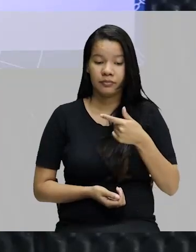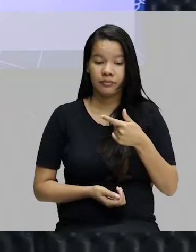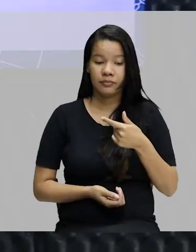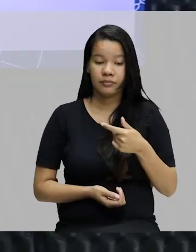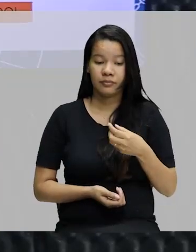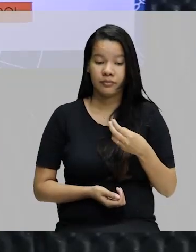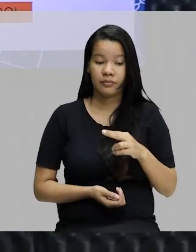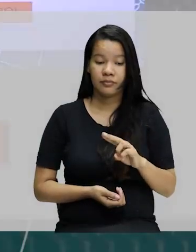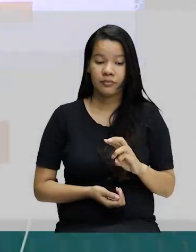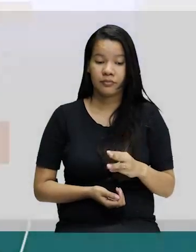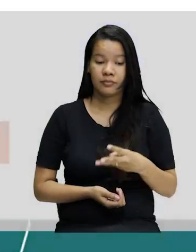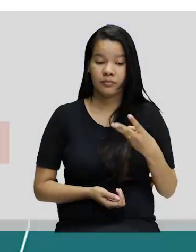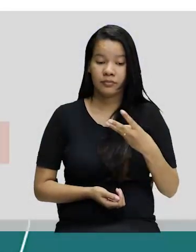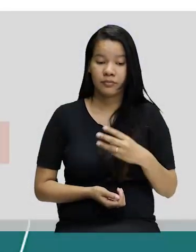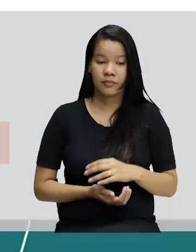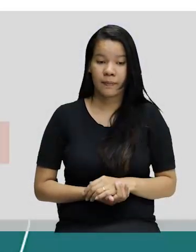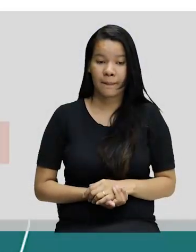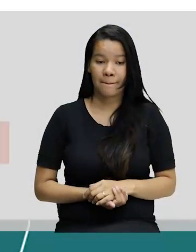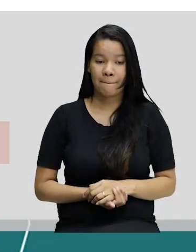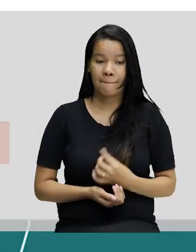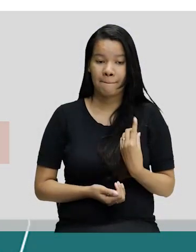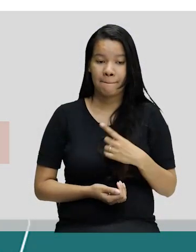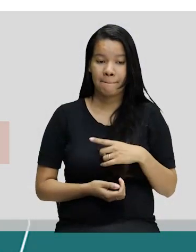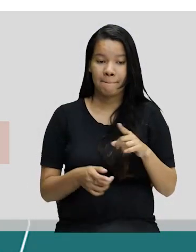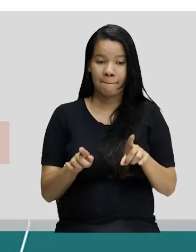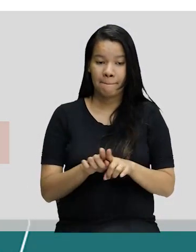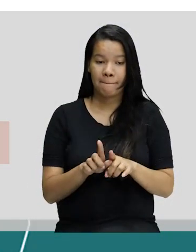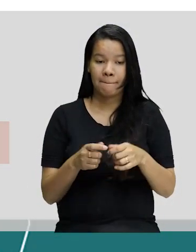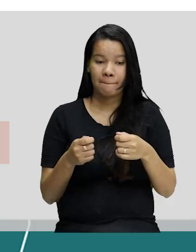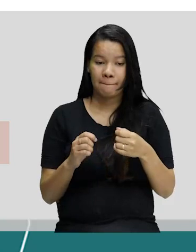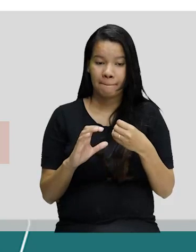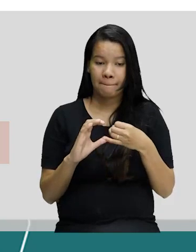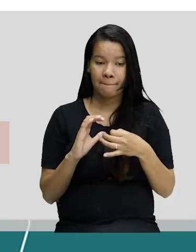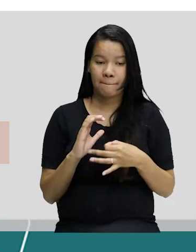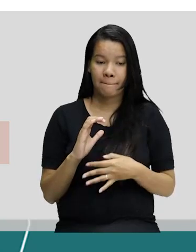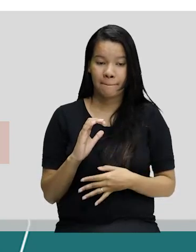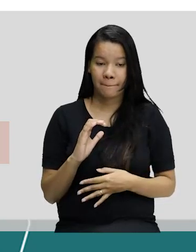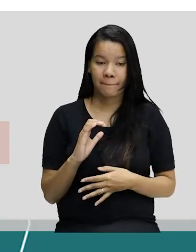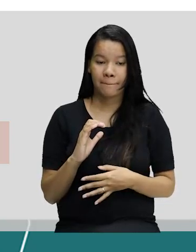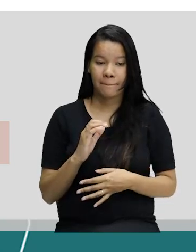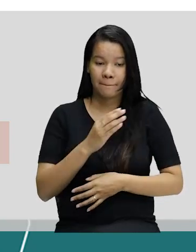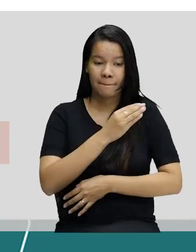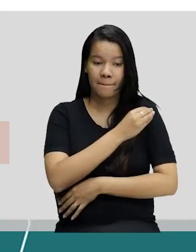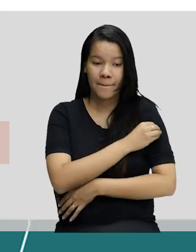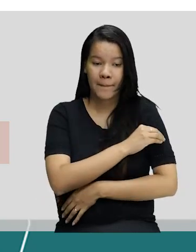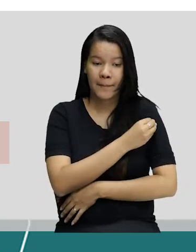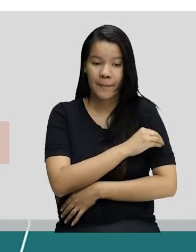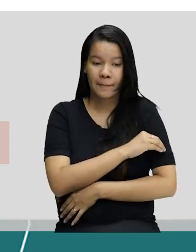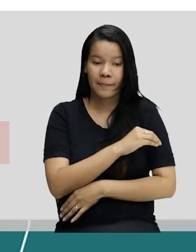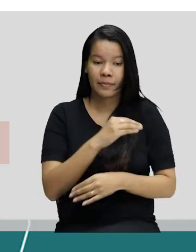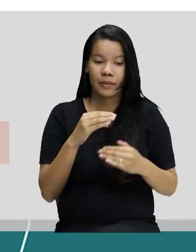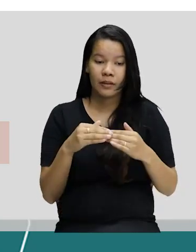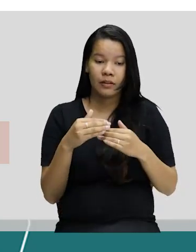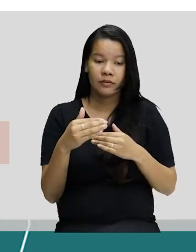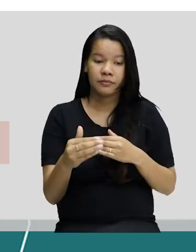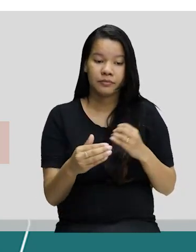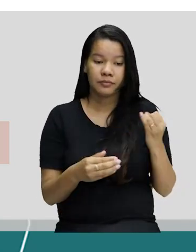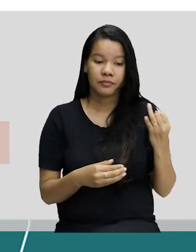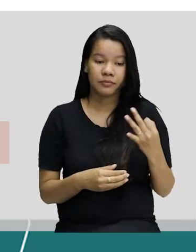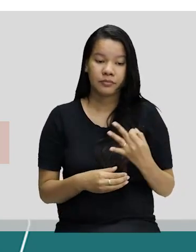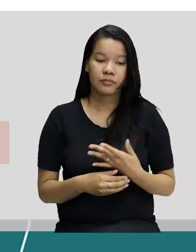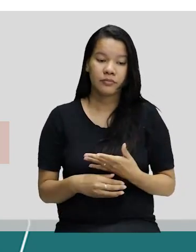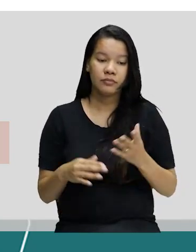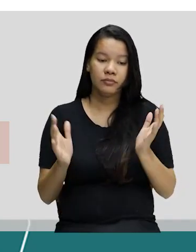álcool terciário. Também nós podemos classificar o álcool segundo a quantidade de